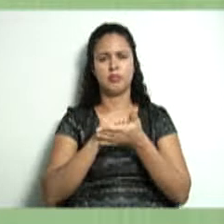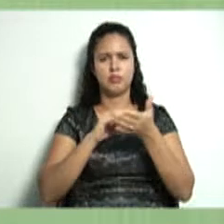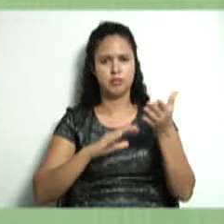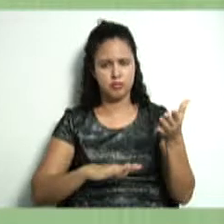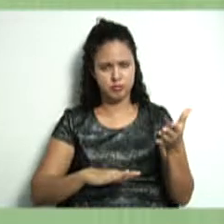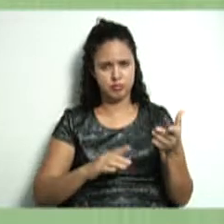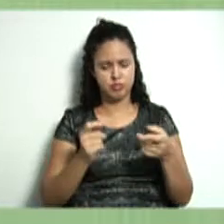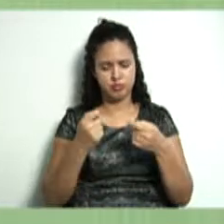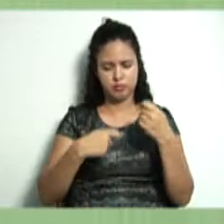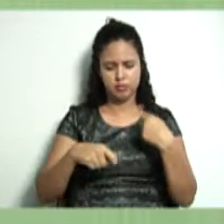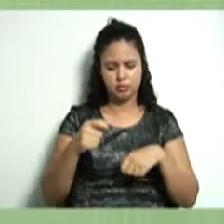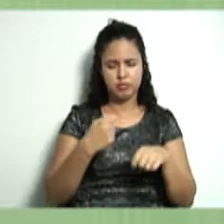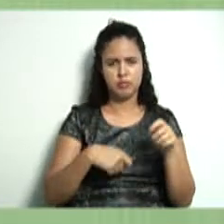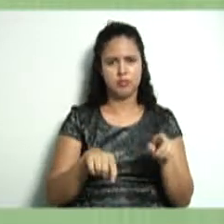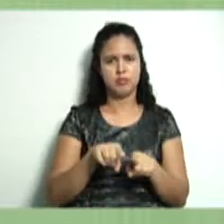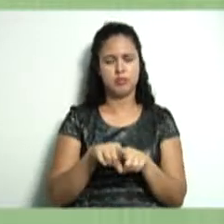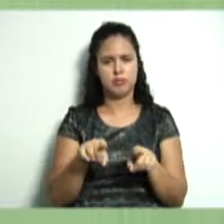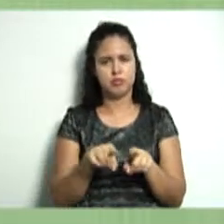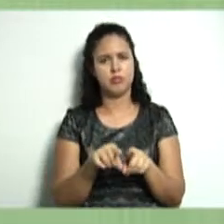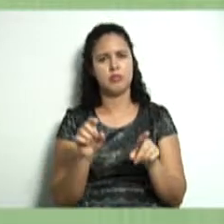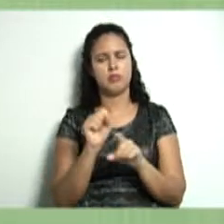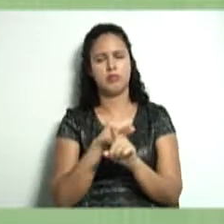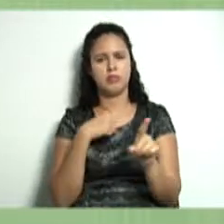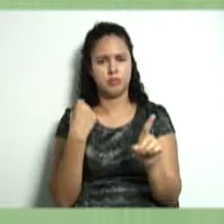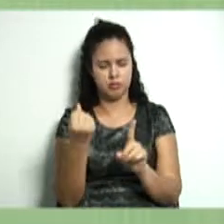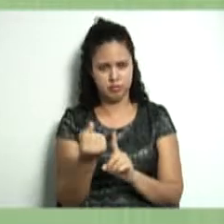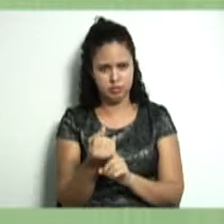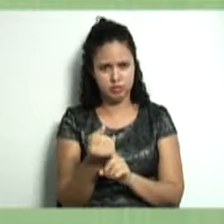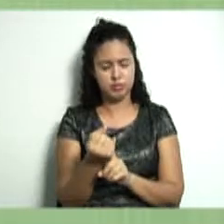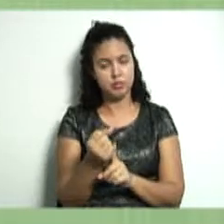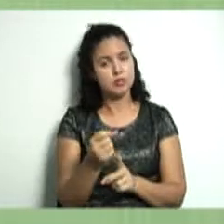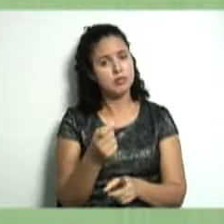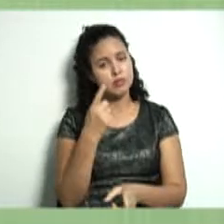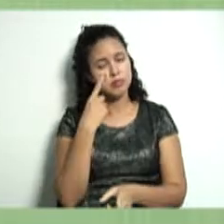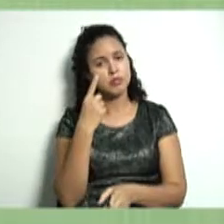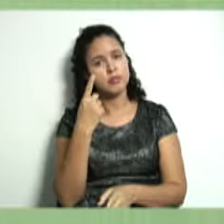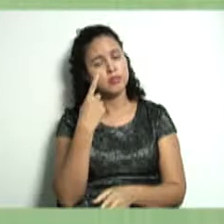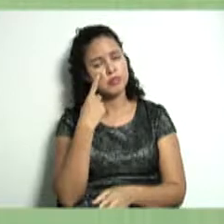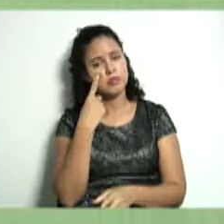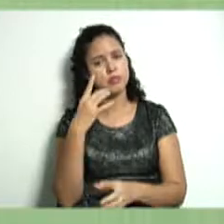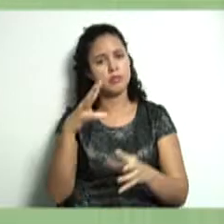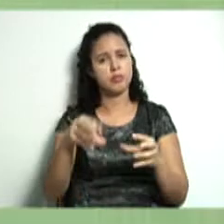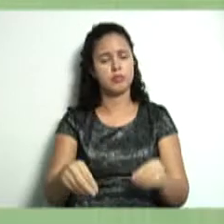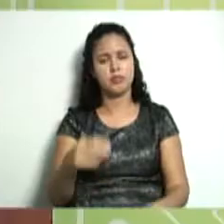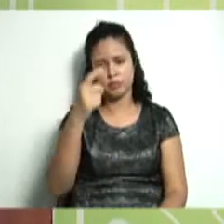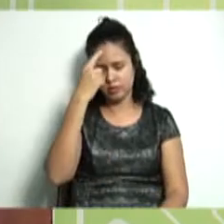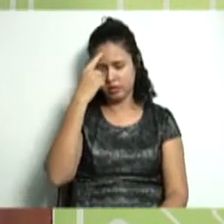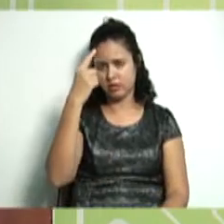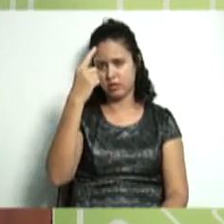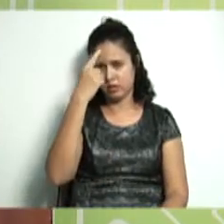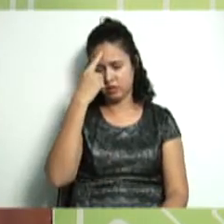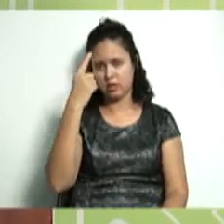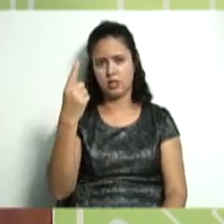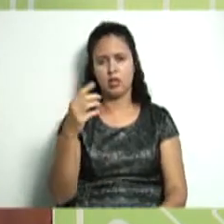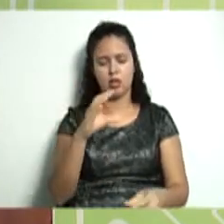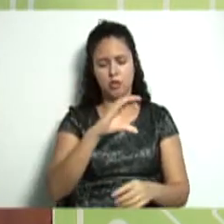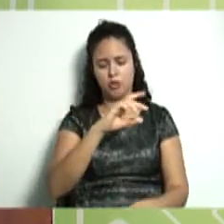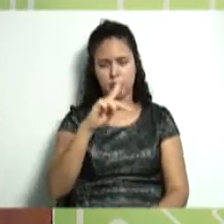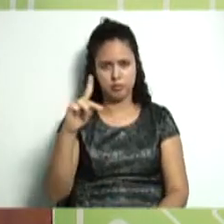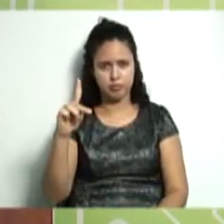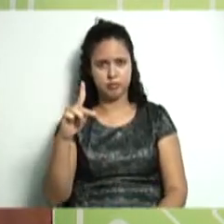econômicas, sociais e educativas. Vejam, quando a gente pensa em cooperativa, quando a gente pensa